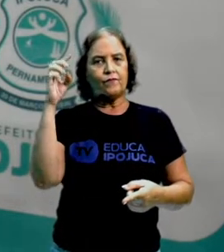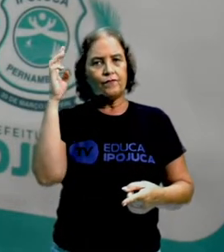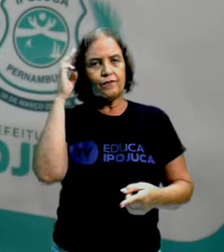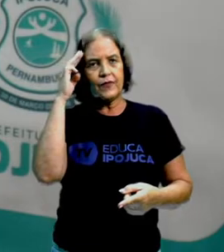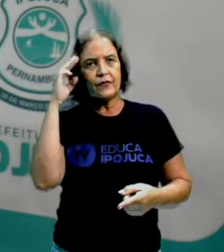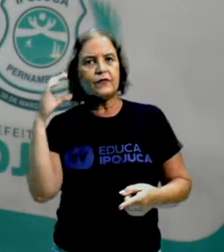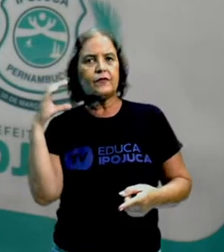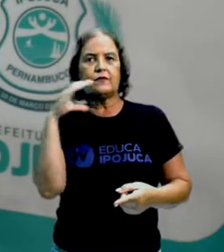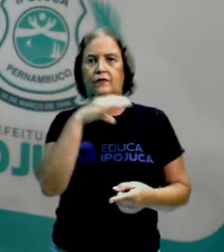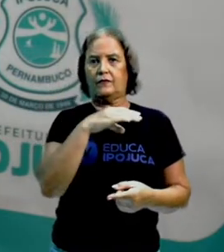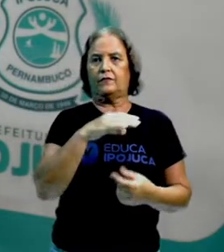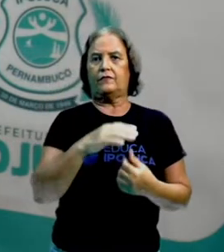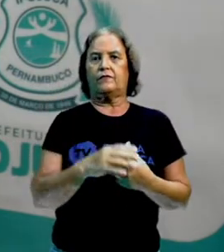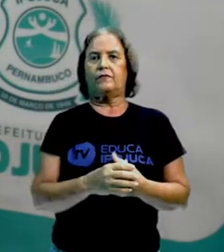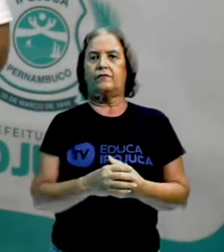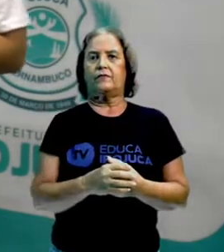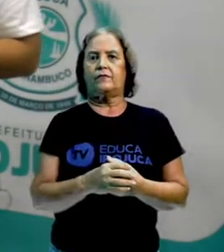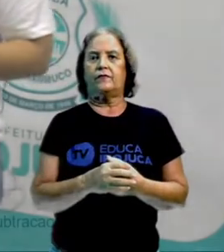imediato.